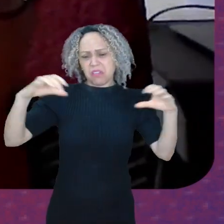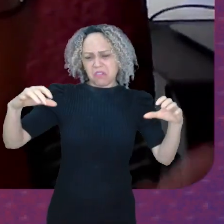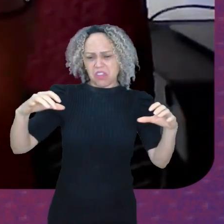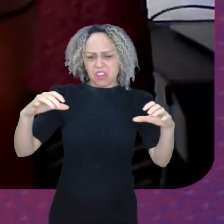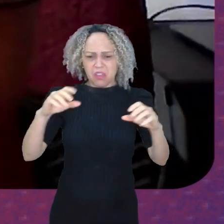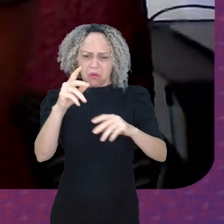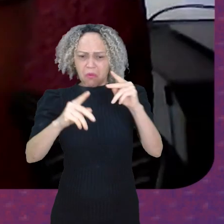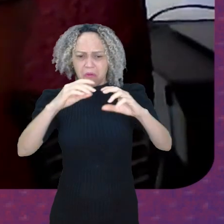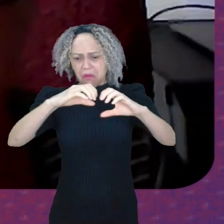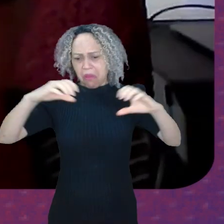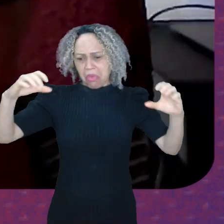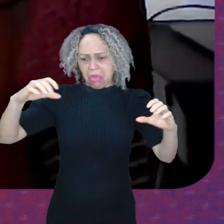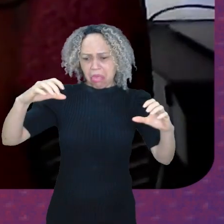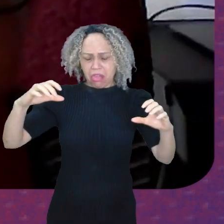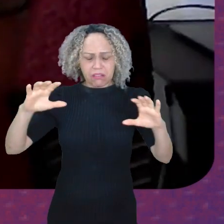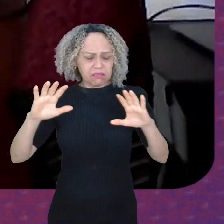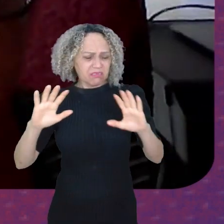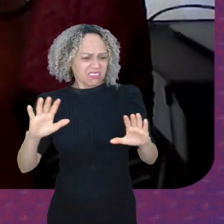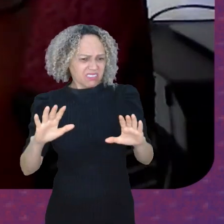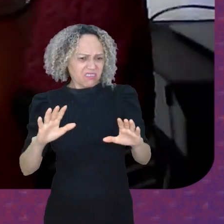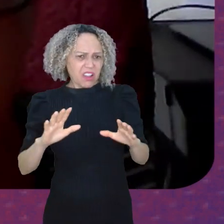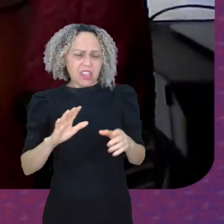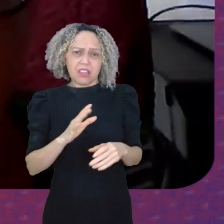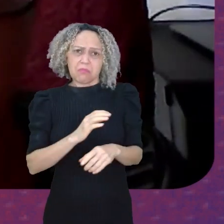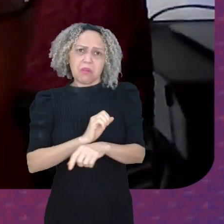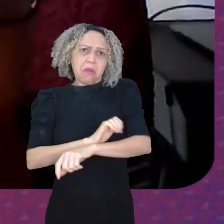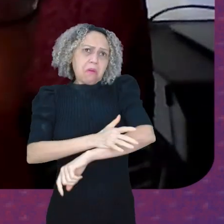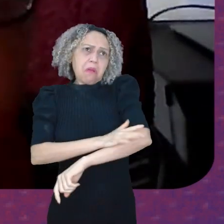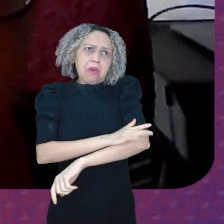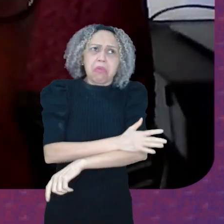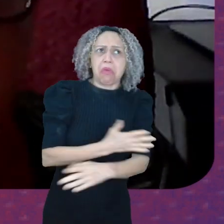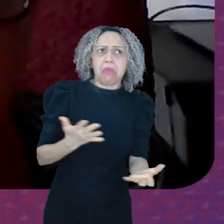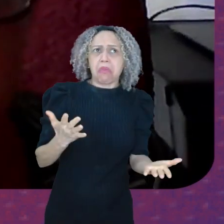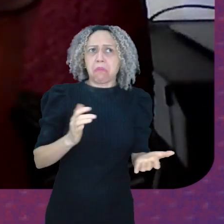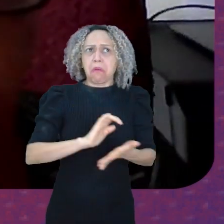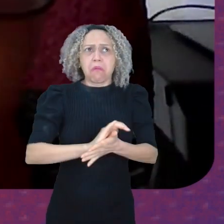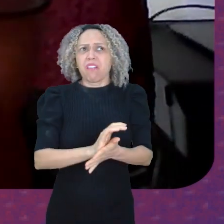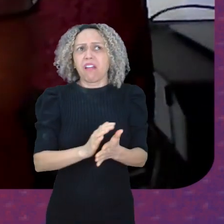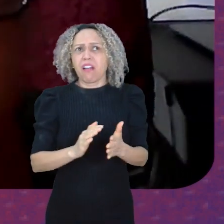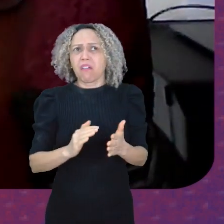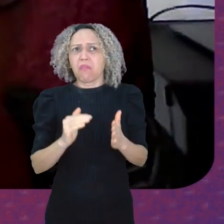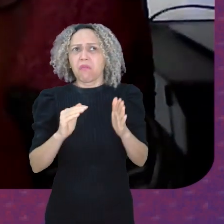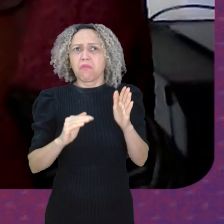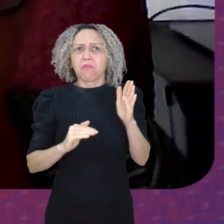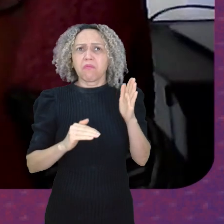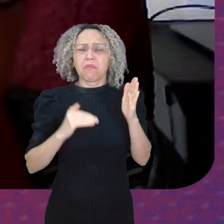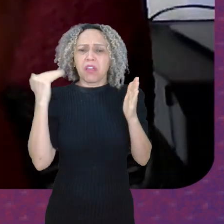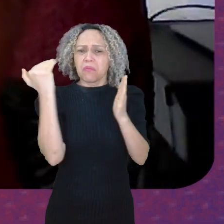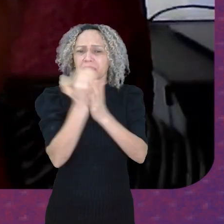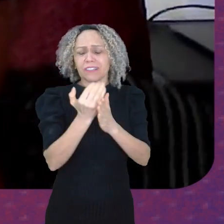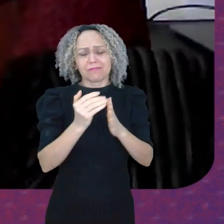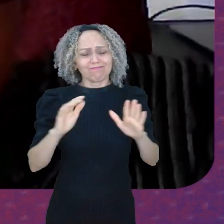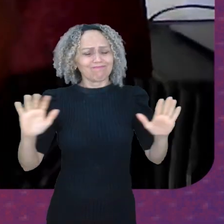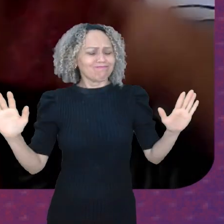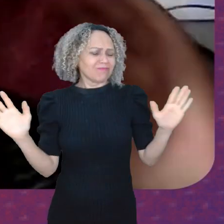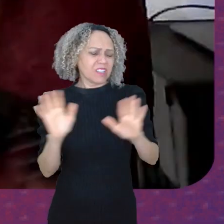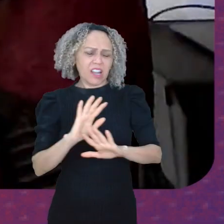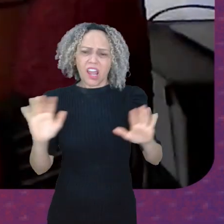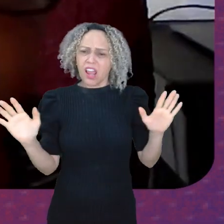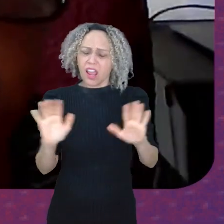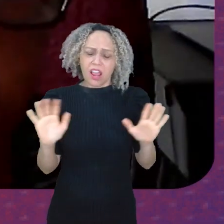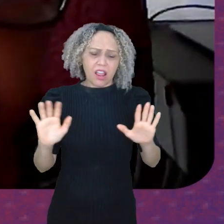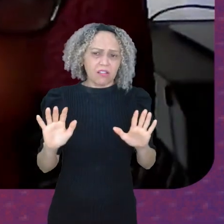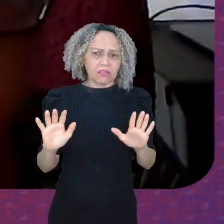Quem criou o racismo foi o sistema de opressão, de exploração que vem desde